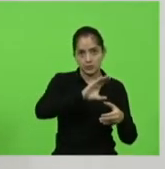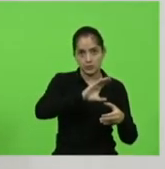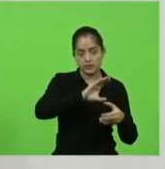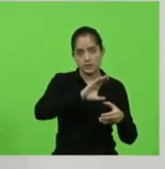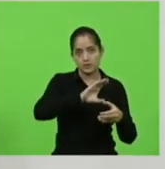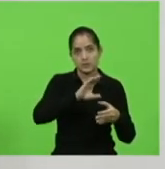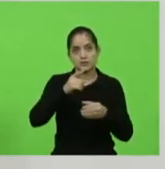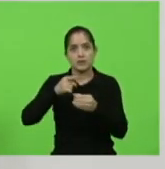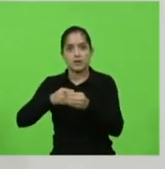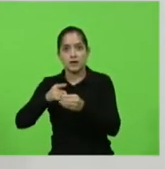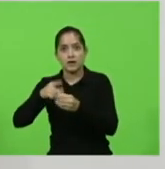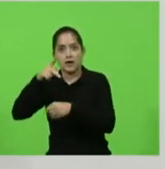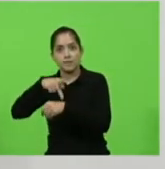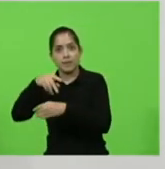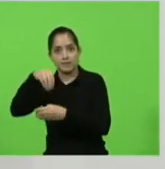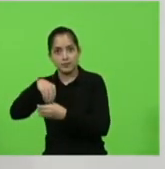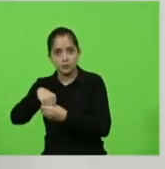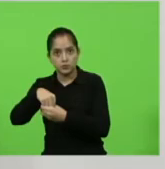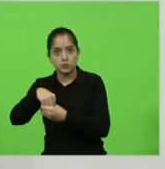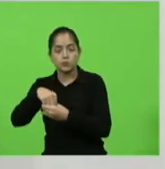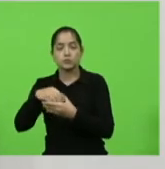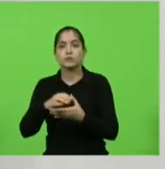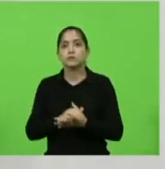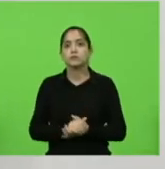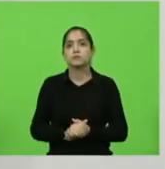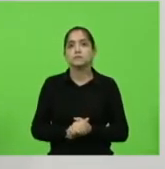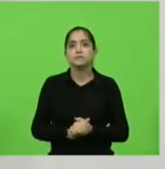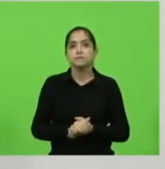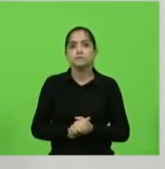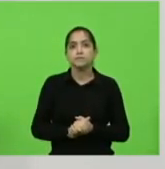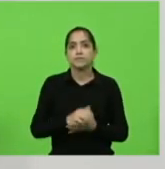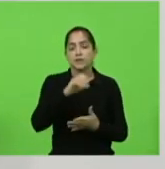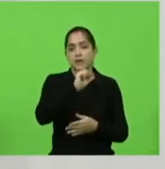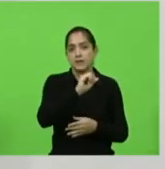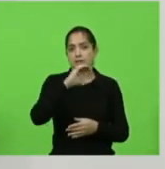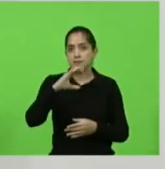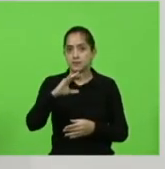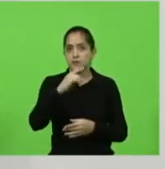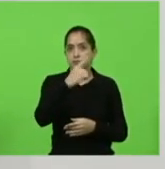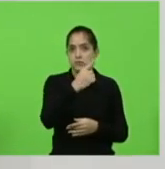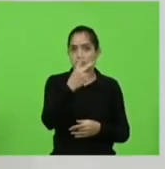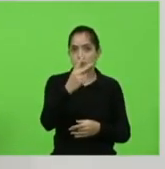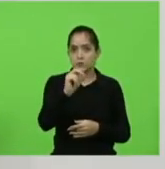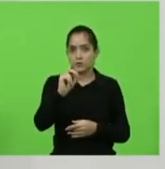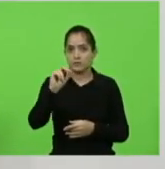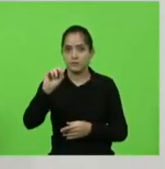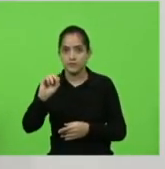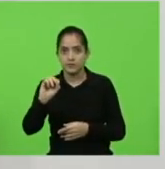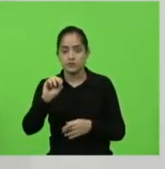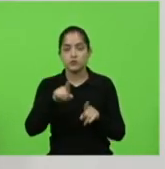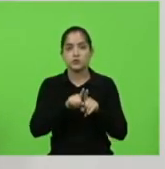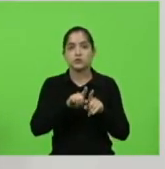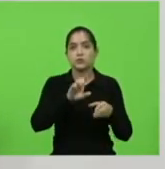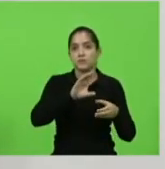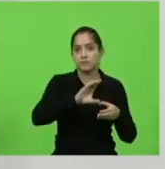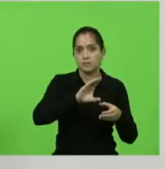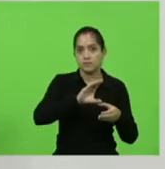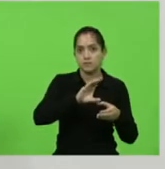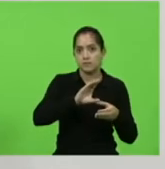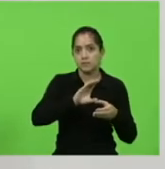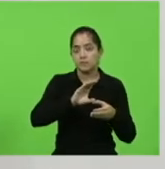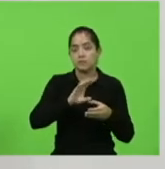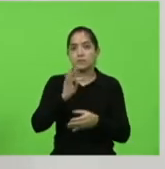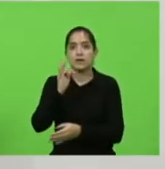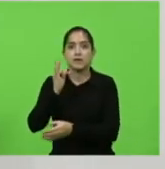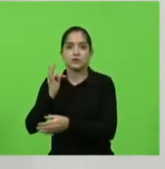a Papanduva, ali por Major Vieira, a SC 120, que liga Canoinhas a Timbó Grande e